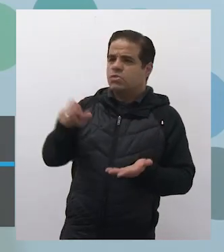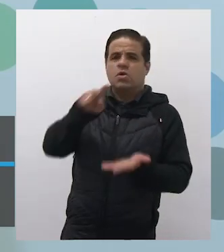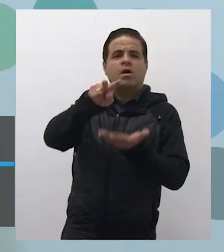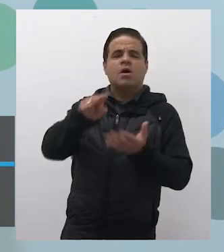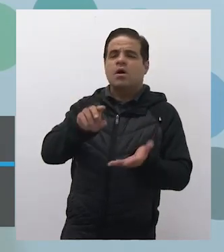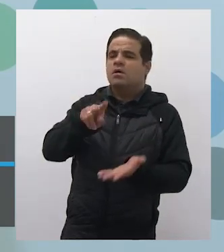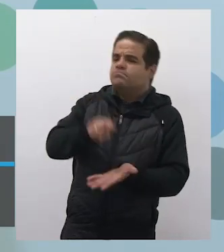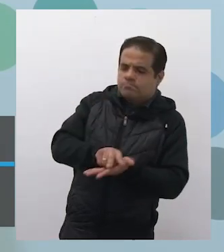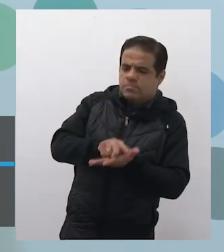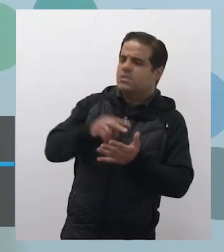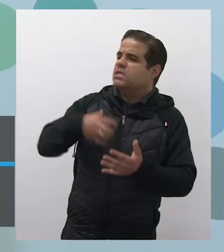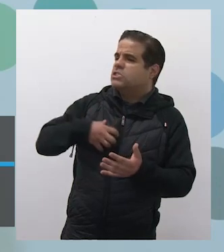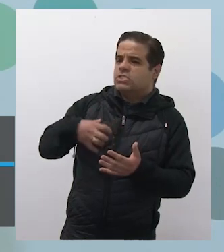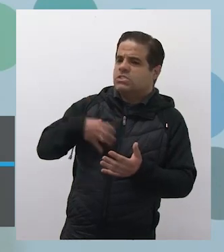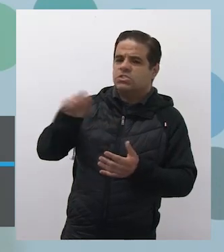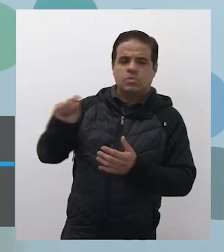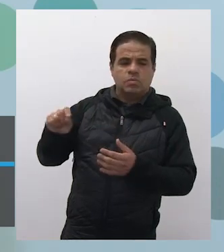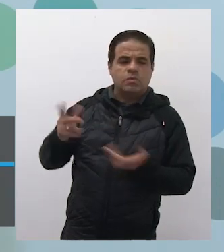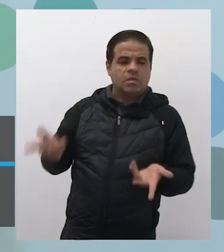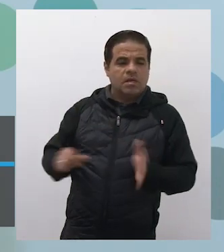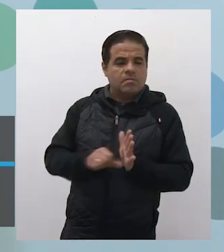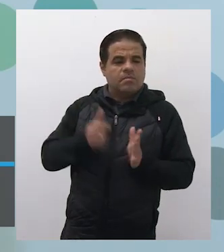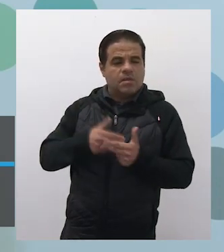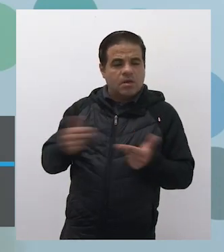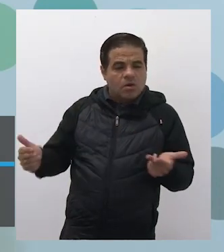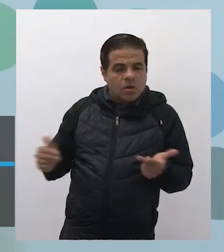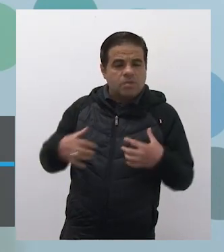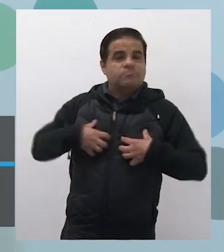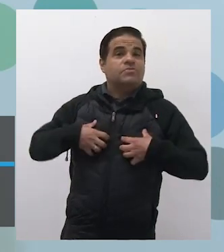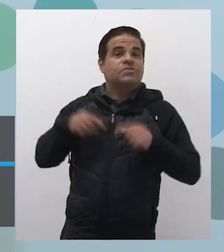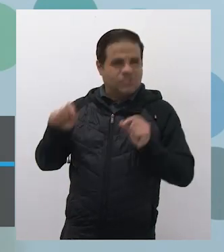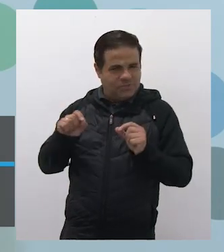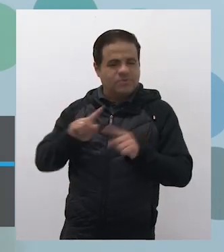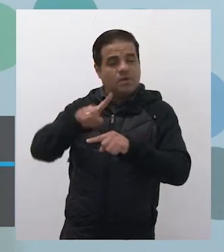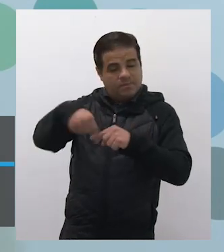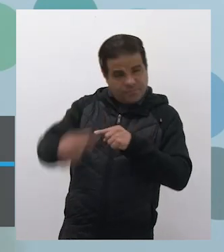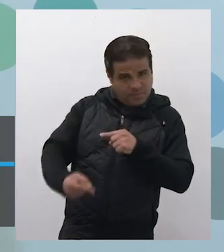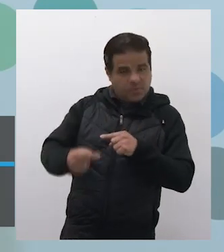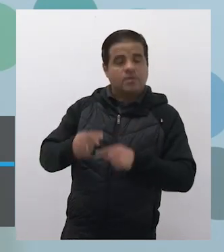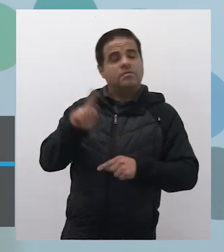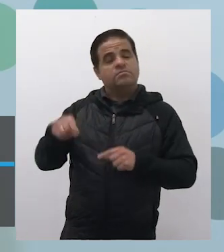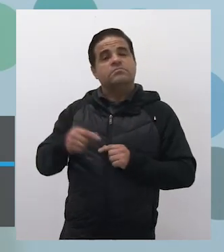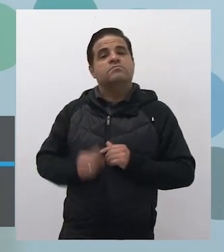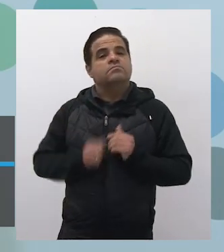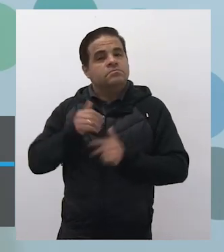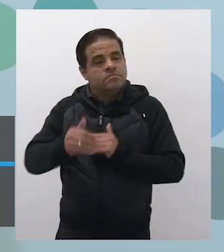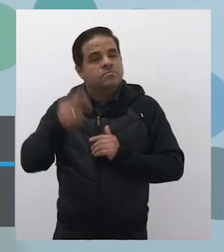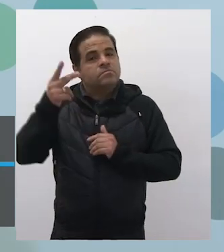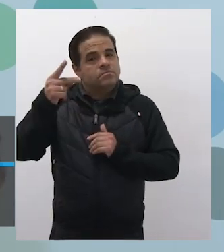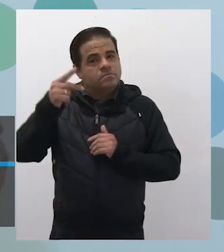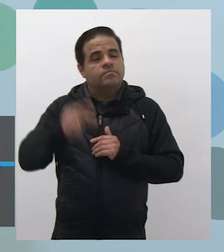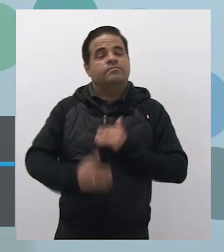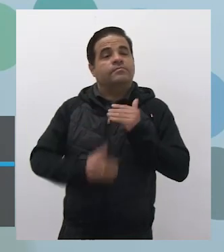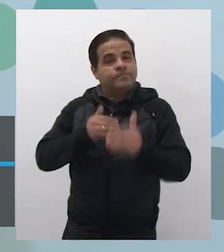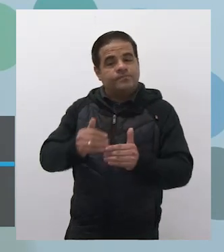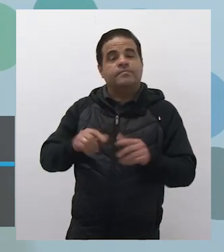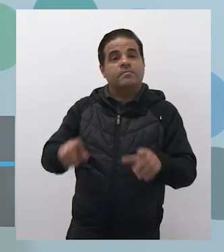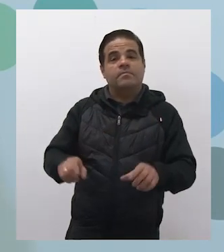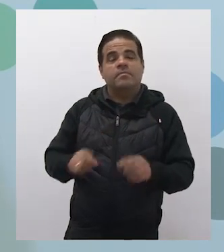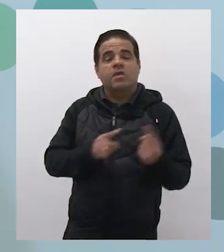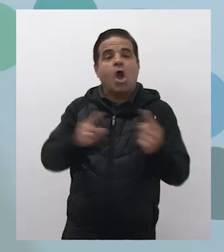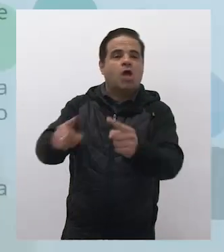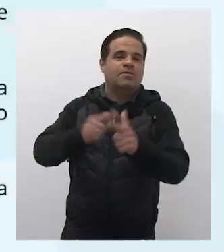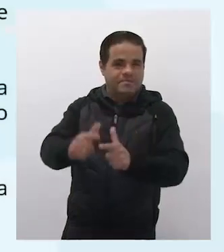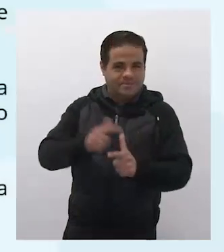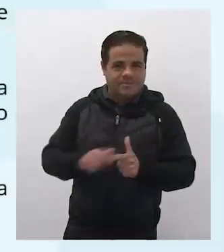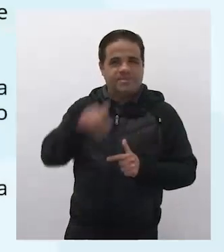são os sintomas que ele tem. Primeiramente, os sintomas. Logo em seguida, nós vamos para o segundo passo, que é quebrar esse problema.